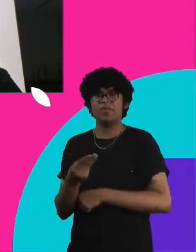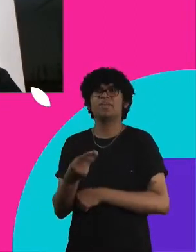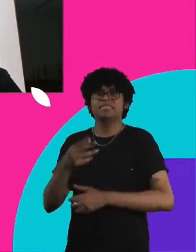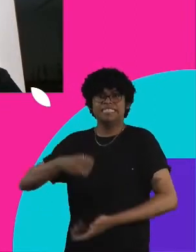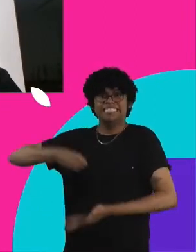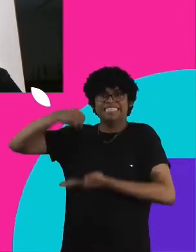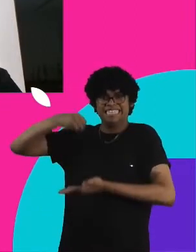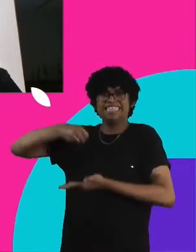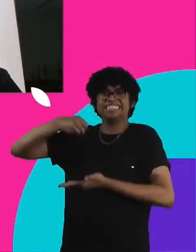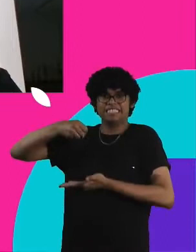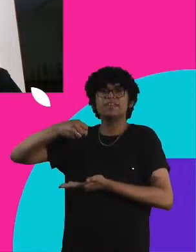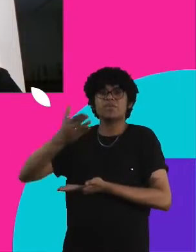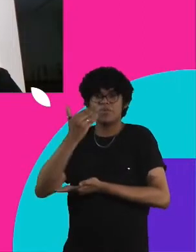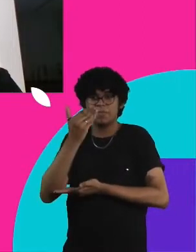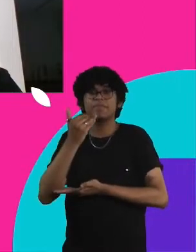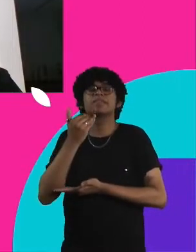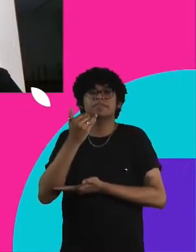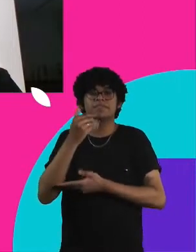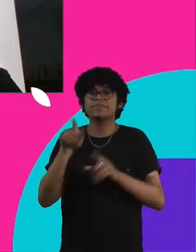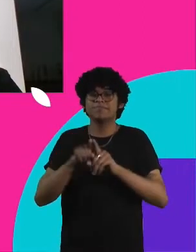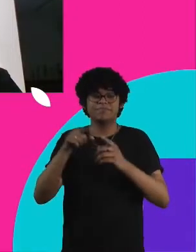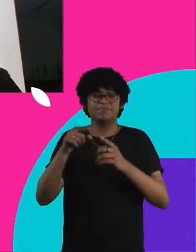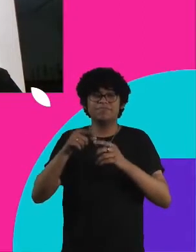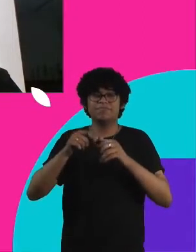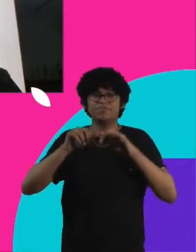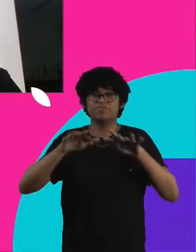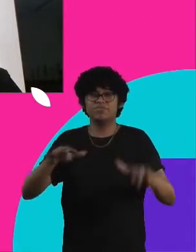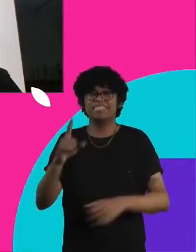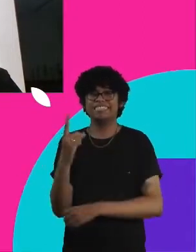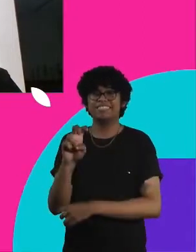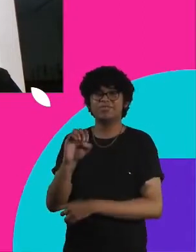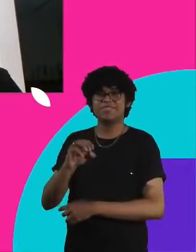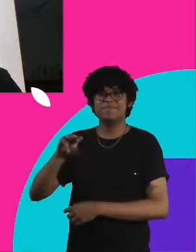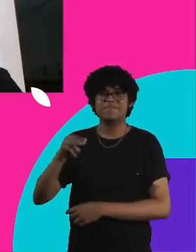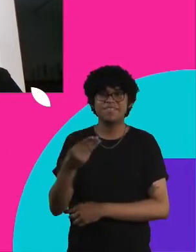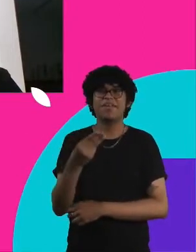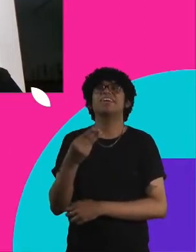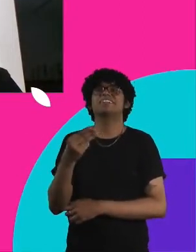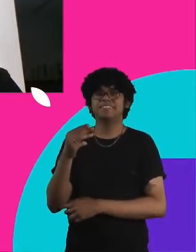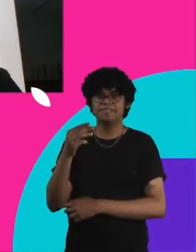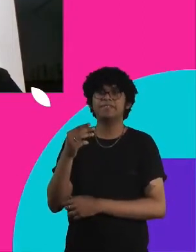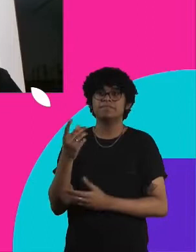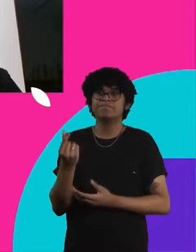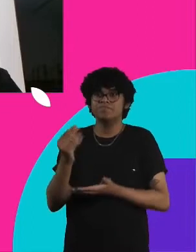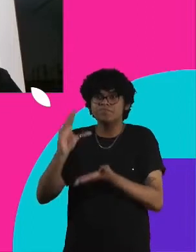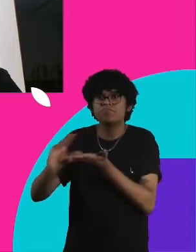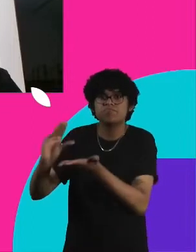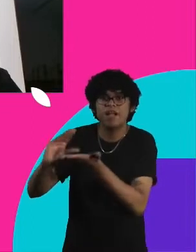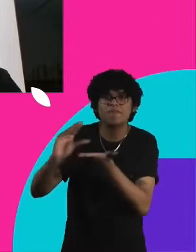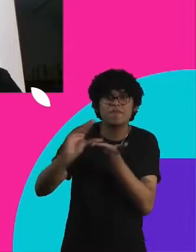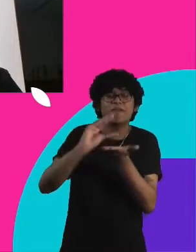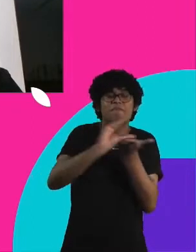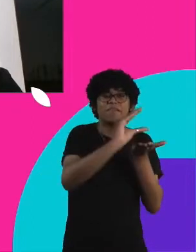pessoas impactadas e 150 milhões de recursos mobilizados. Talvez até tenha ultrapassado esses números que eu trouxe. Marcela, queria